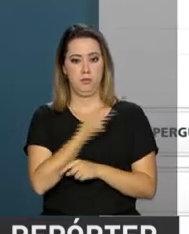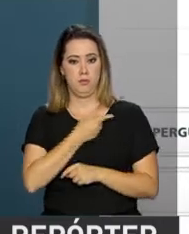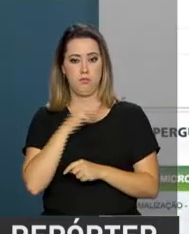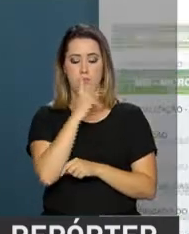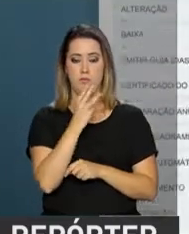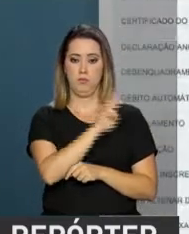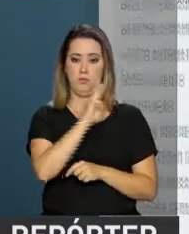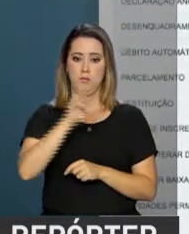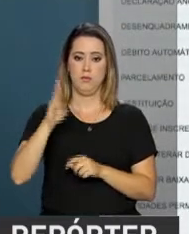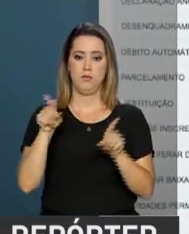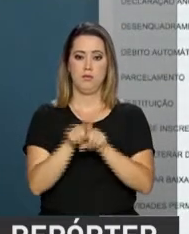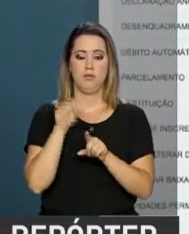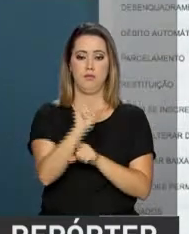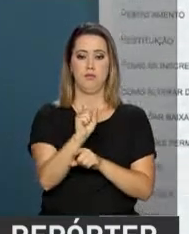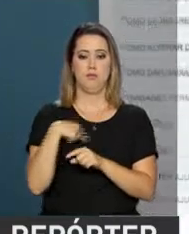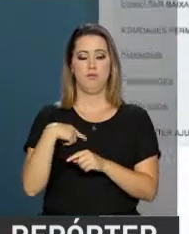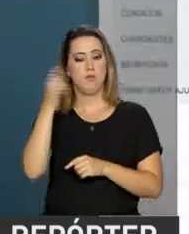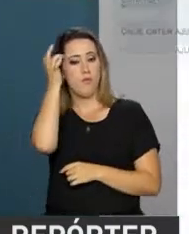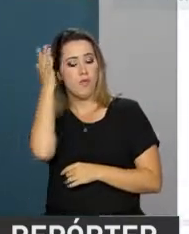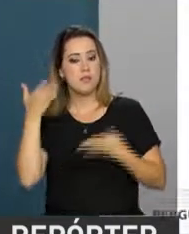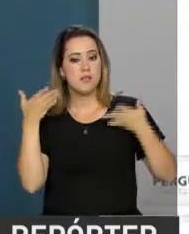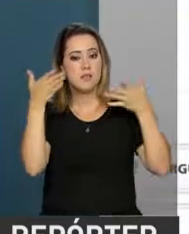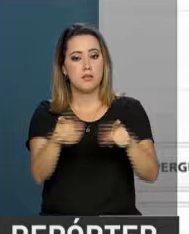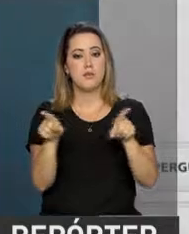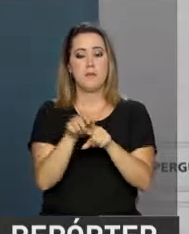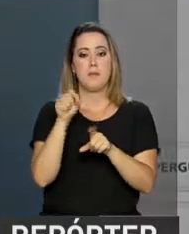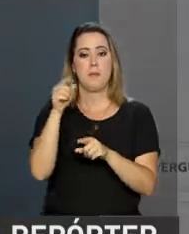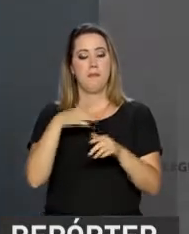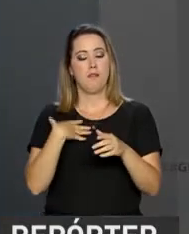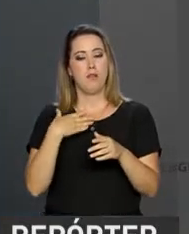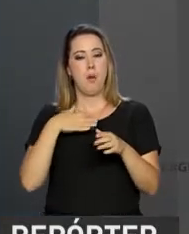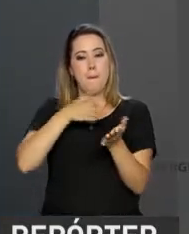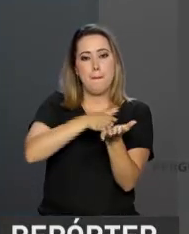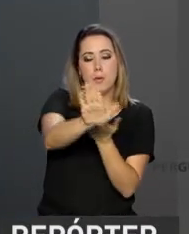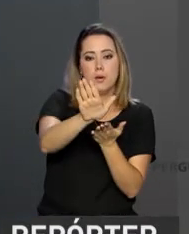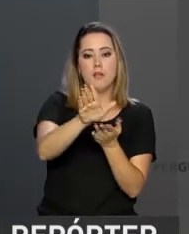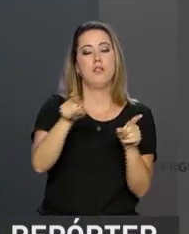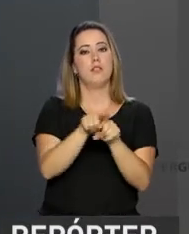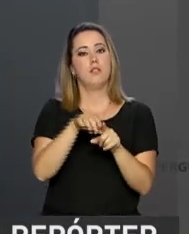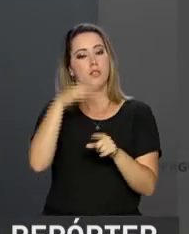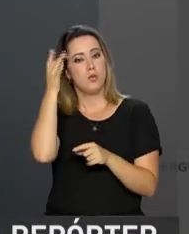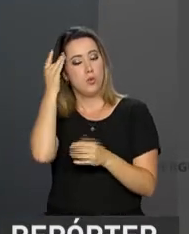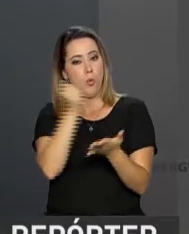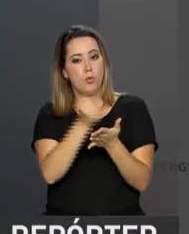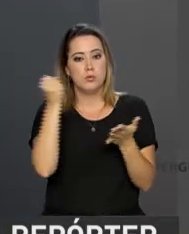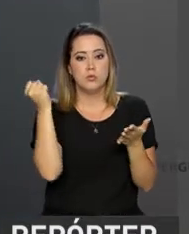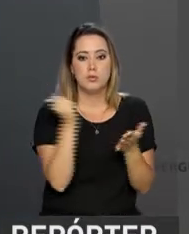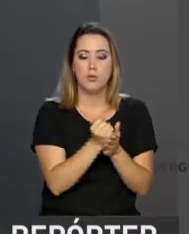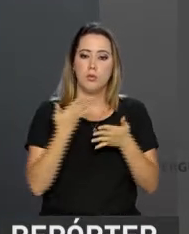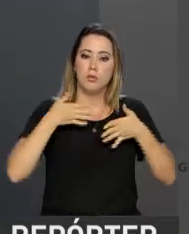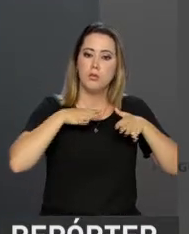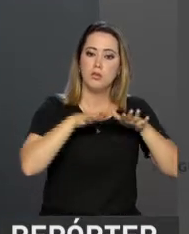traz facilidade de acesso a informações como emissão de boletos formalização e inclusão das